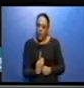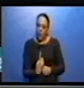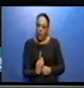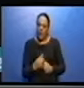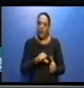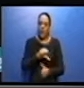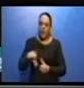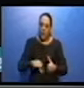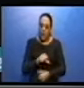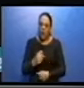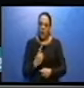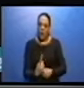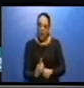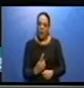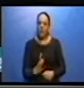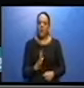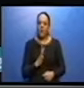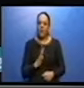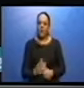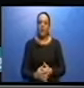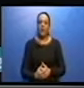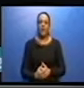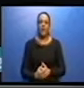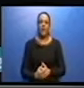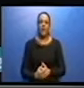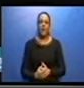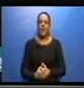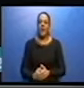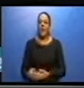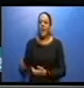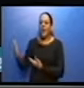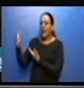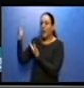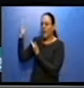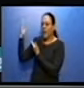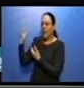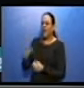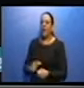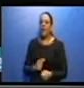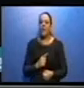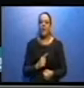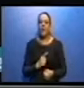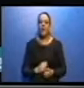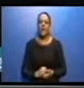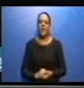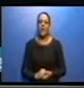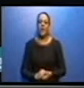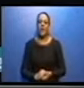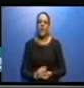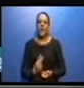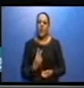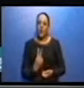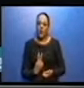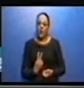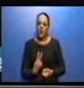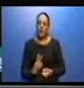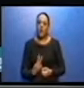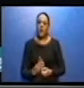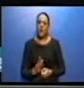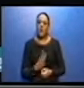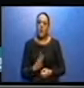a placa de limite de municípios entre a cidade de Fortaleza e Maracanã. Então,